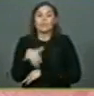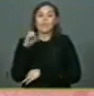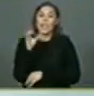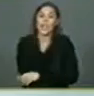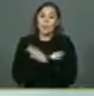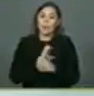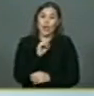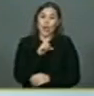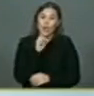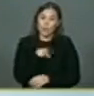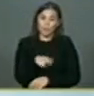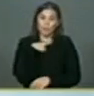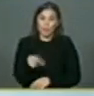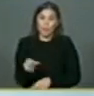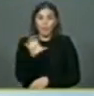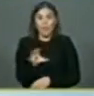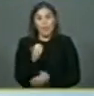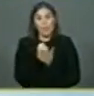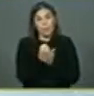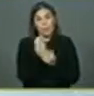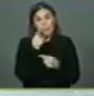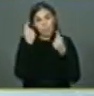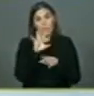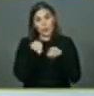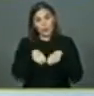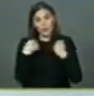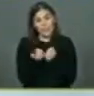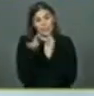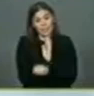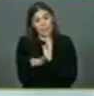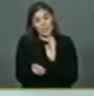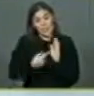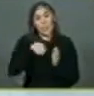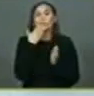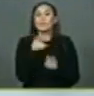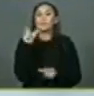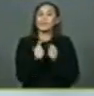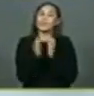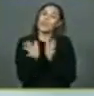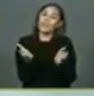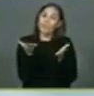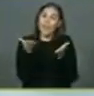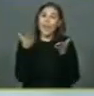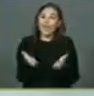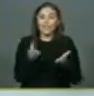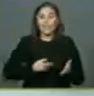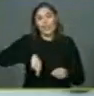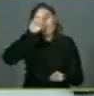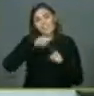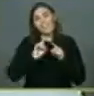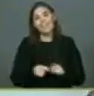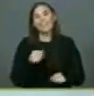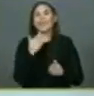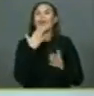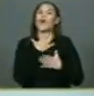Portugal. É a única fonte de financiamento público da sociedade que nós temos e nós apelamos para as pessoas contribuírem, que é esse o nosso objetivo. Vítor,